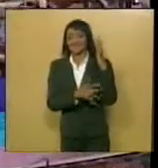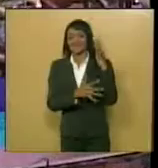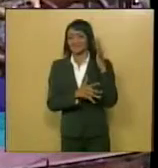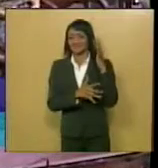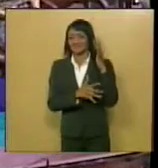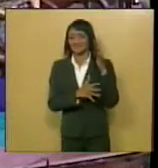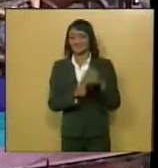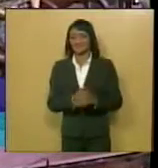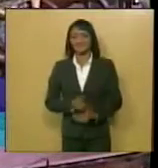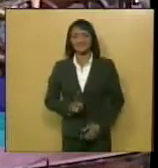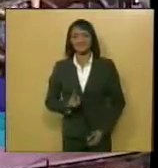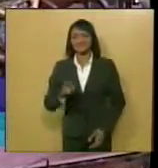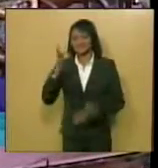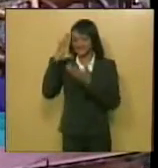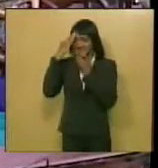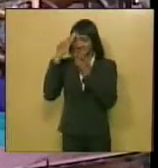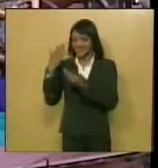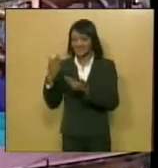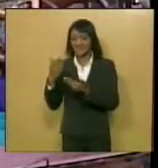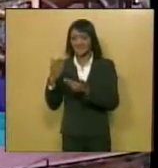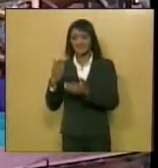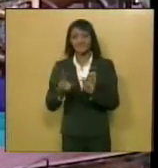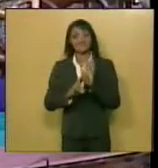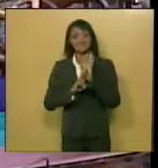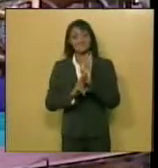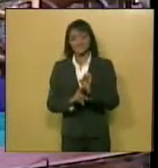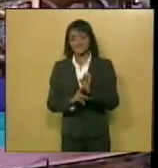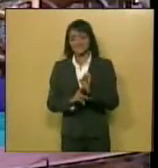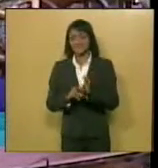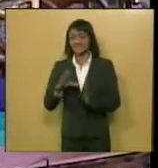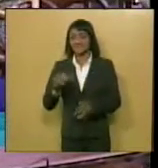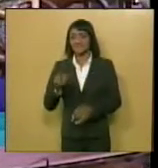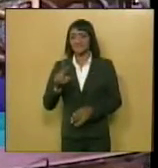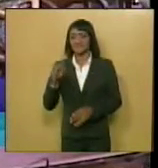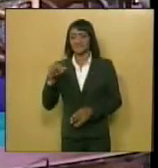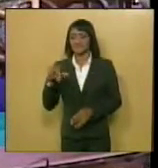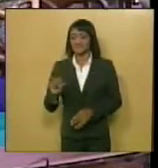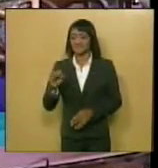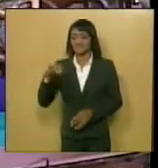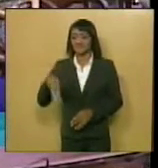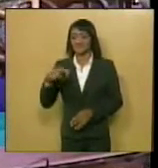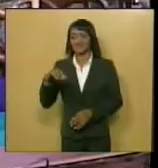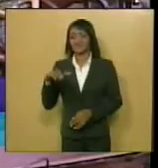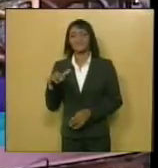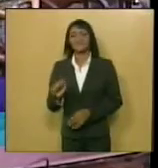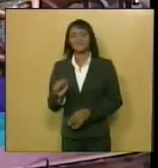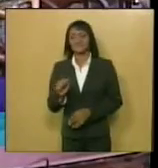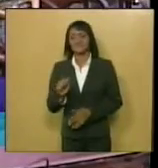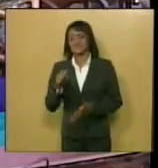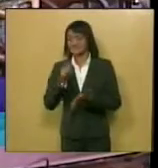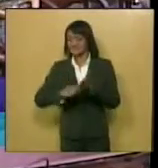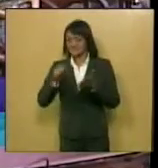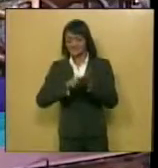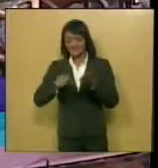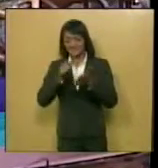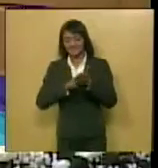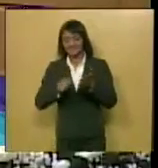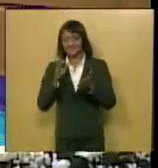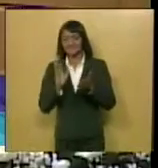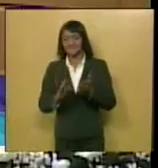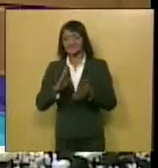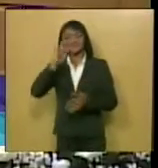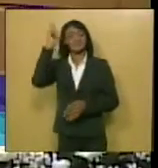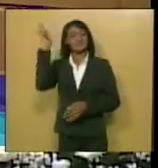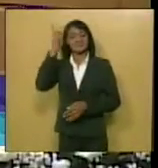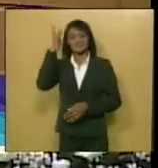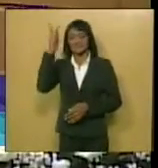Sou eternamente grata. E em nome de Carlos Mendonça, escritor, que escreveu sobre a história